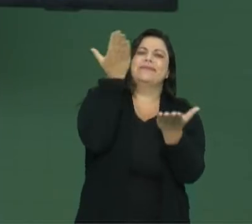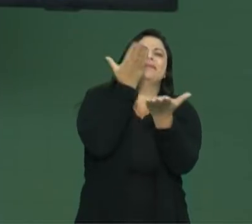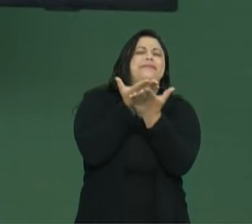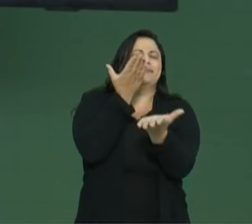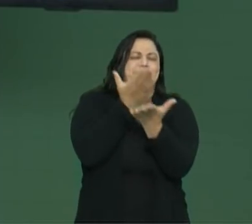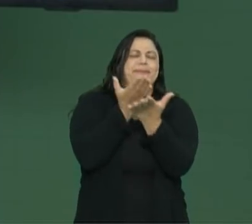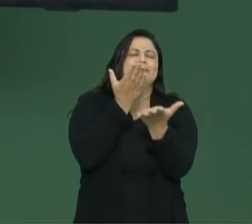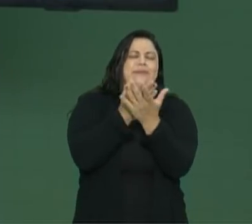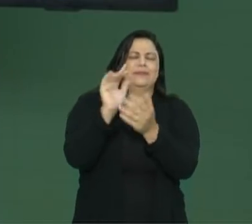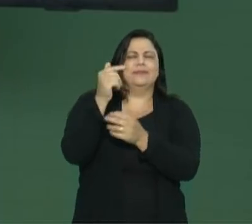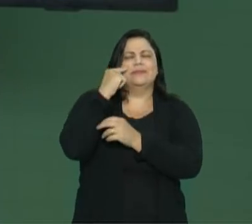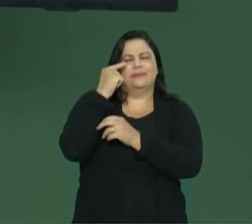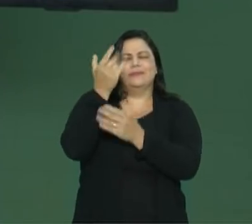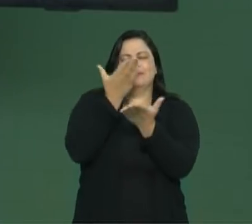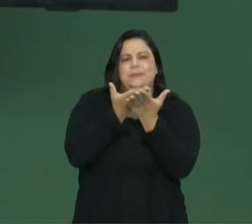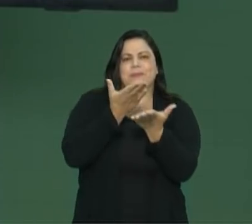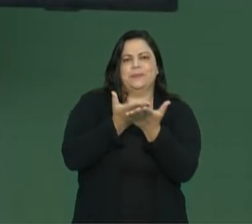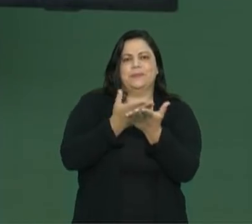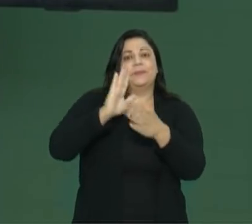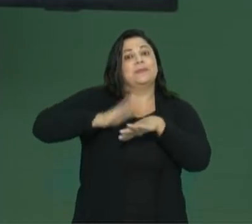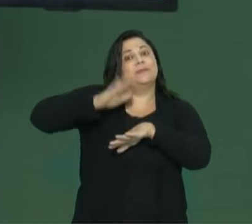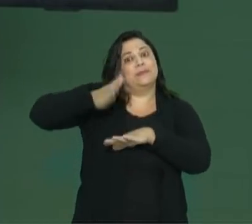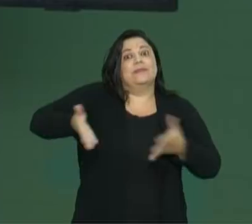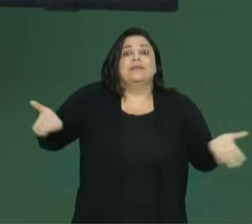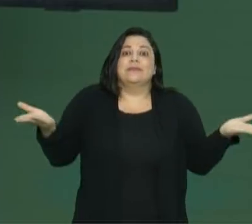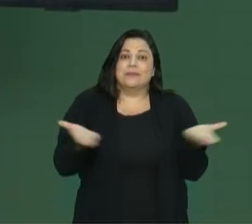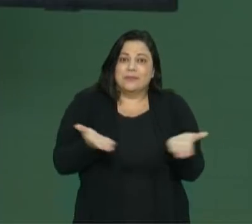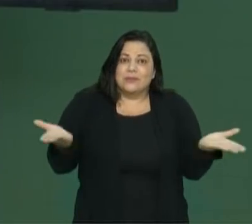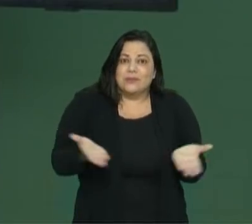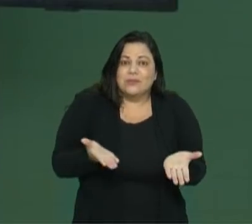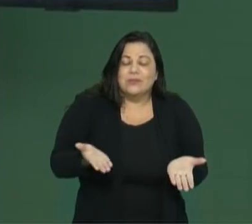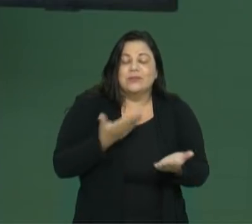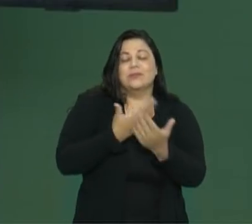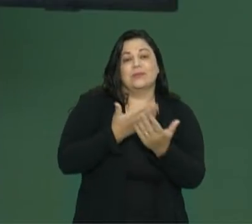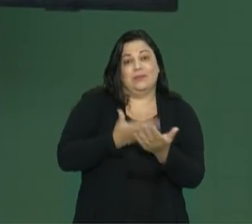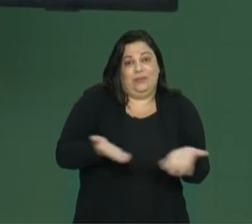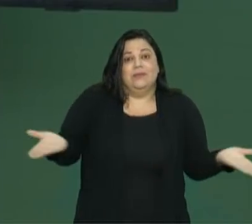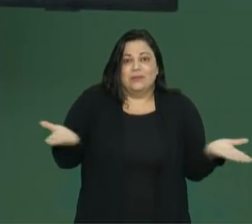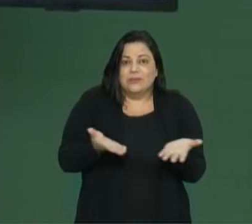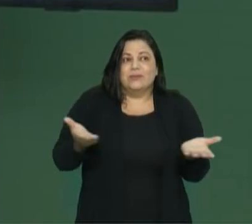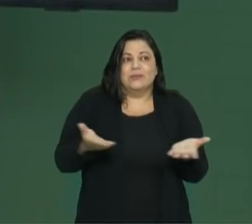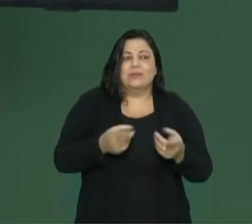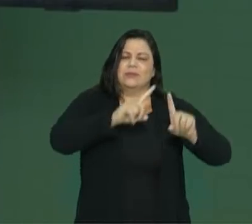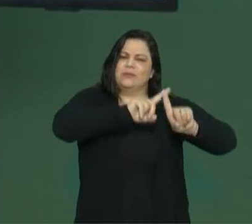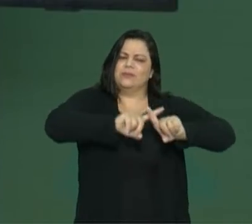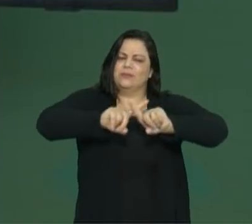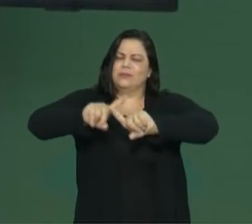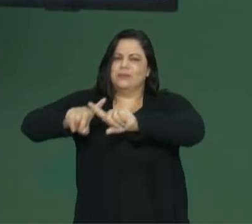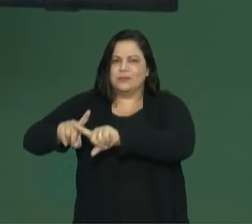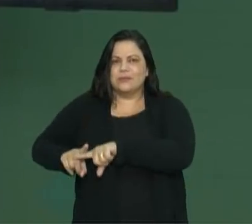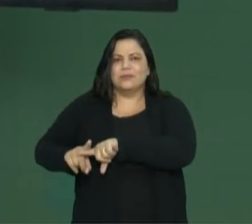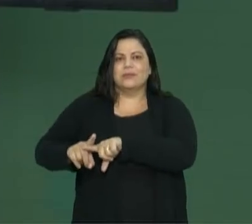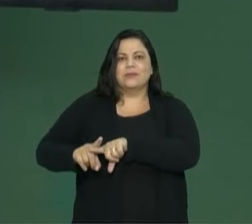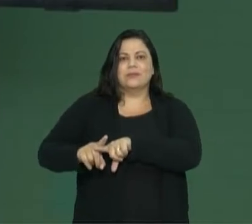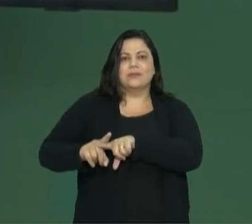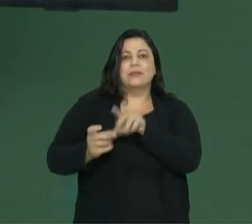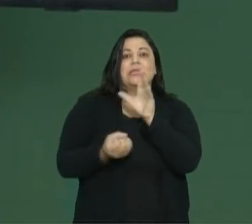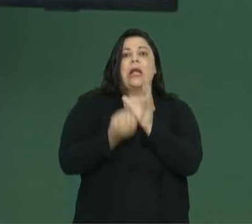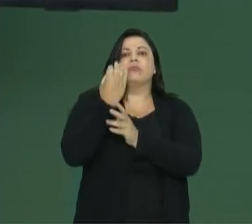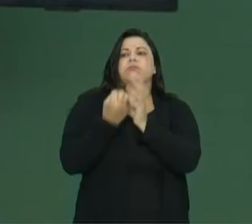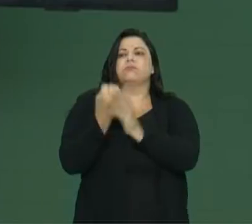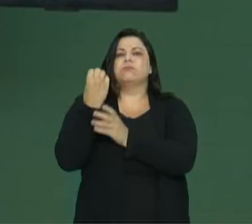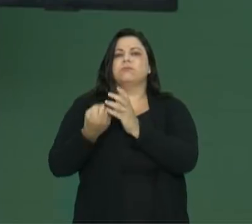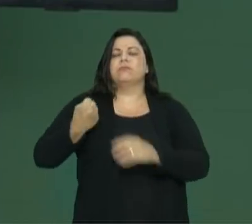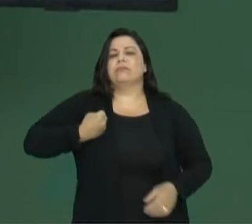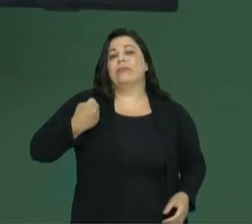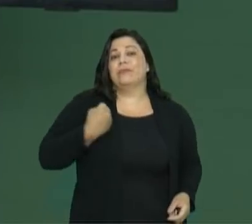um pouquinho mais sobre isso aí. Mas nesse nosso caso, quando você faz a multiplicação dos vetores, sai um número, certo? Então, a